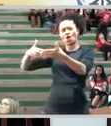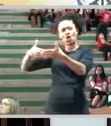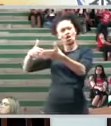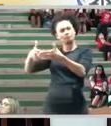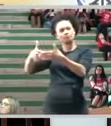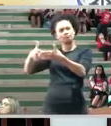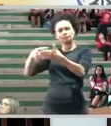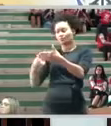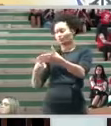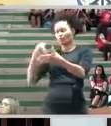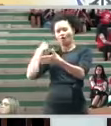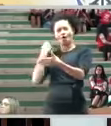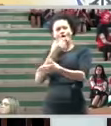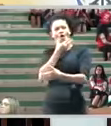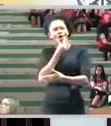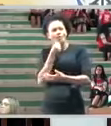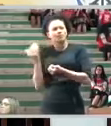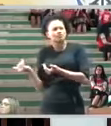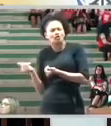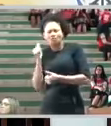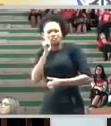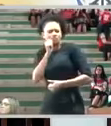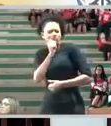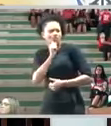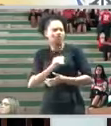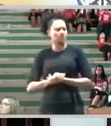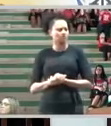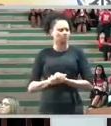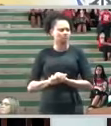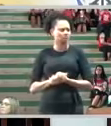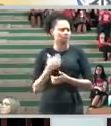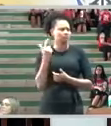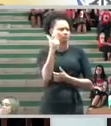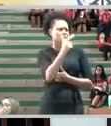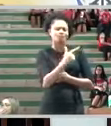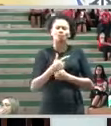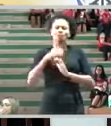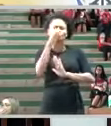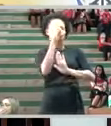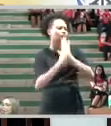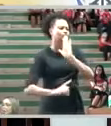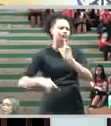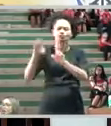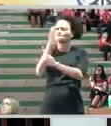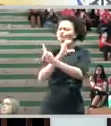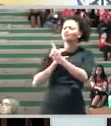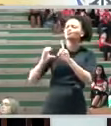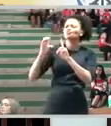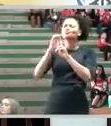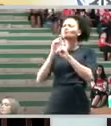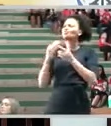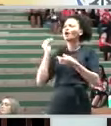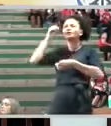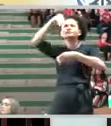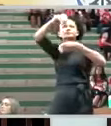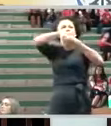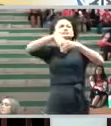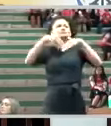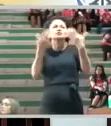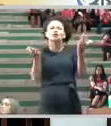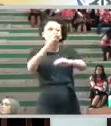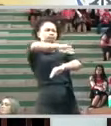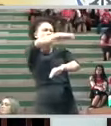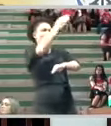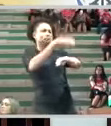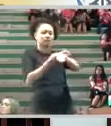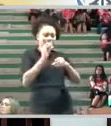Atrás de nós teve homens, jovens e mulheres que não tiveram o direito de cultuar em um ginásio. Era na sala